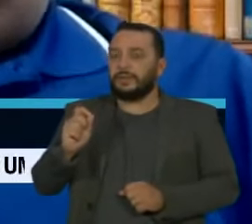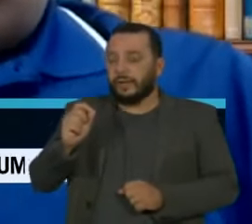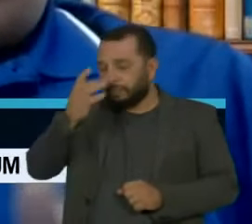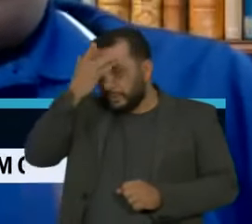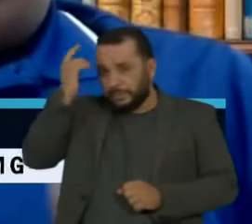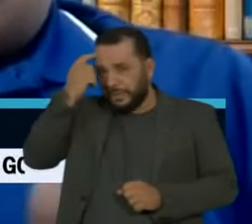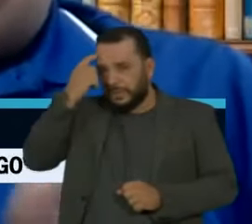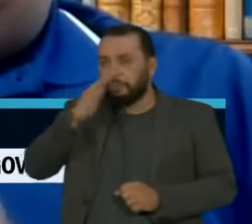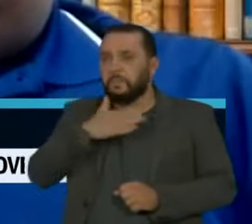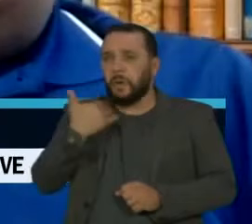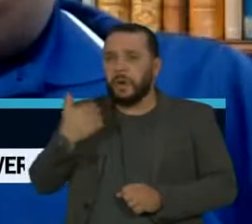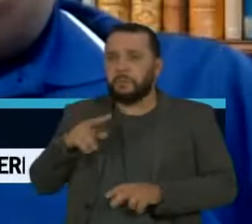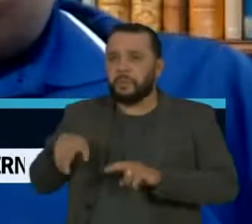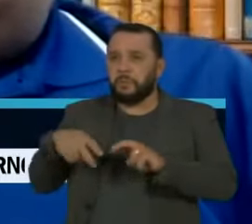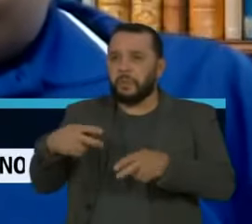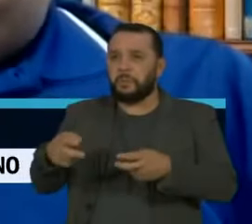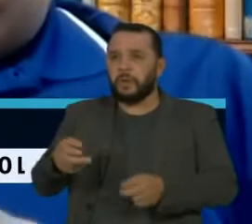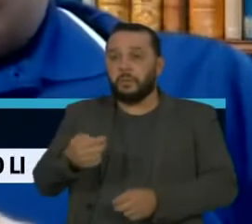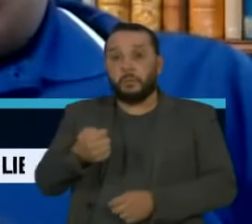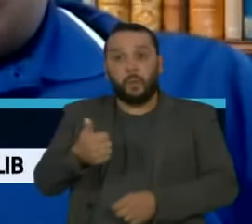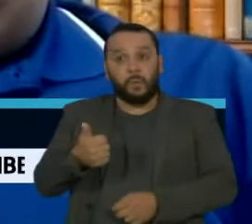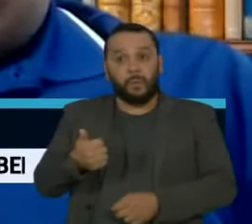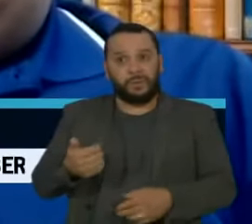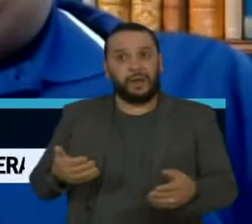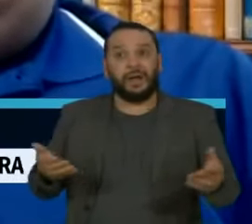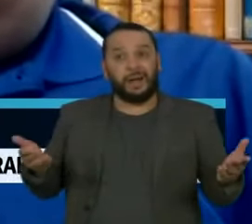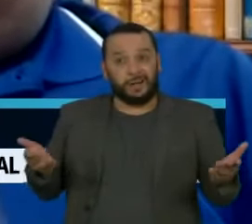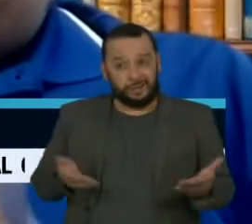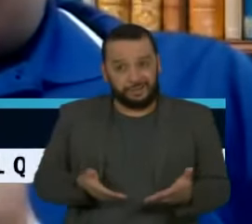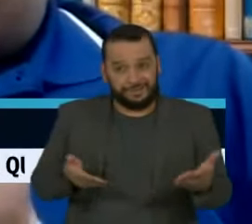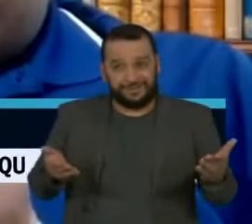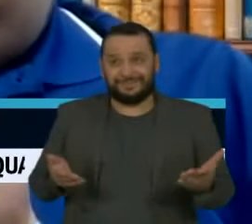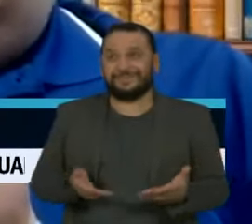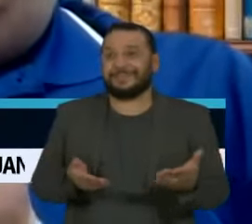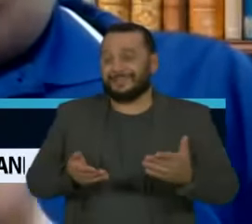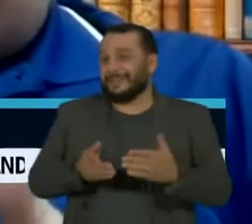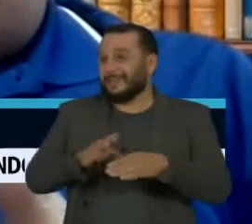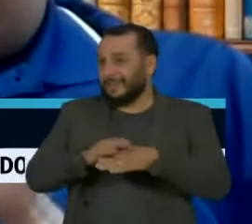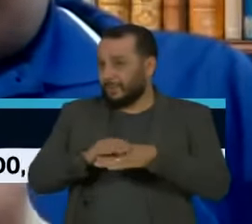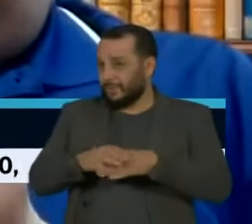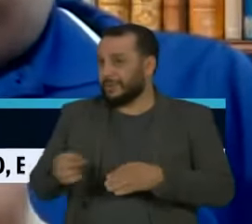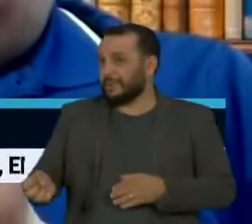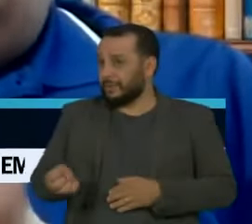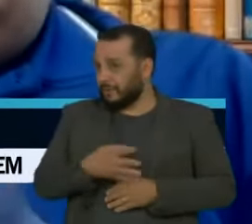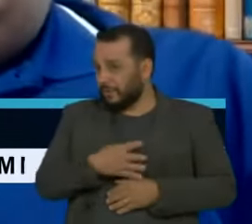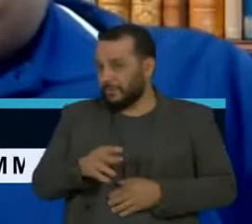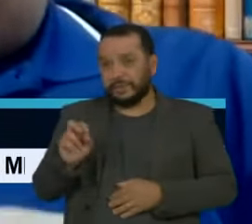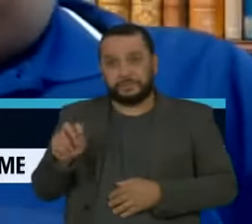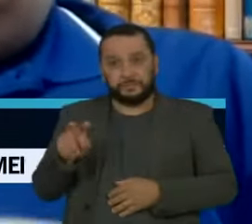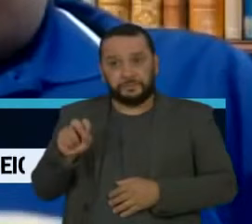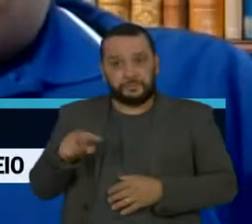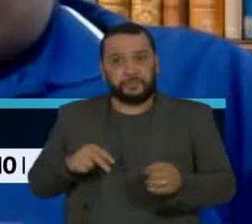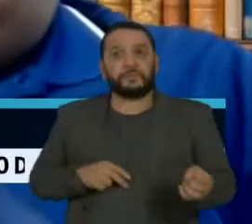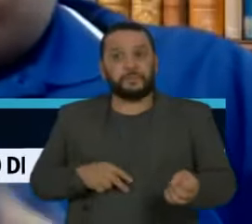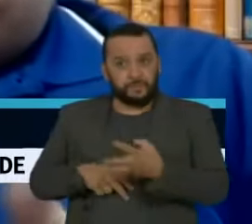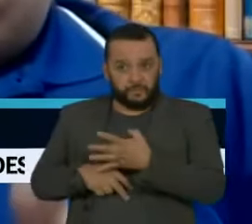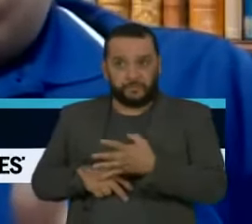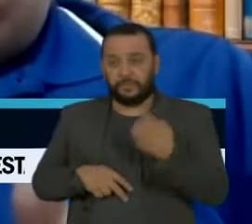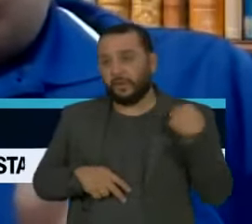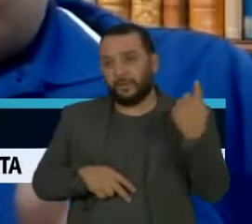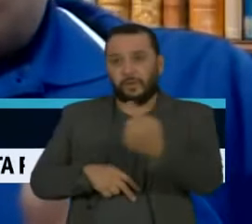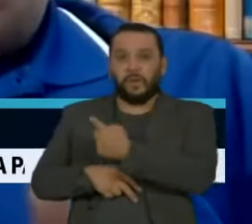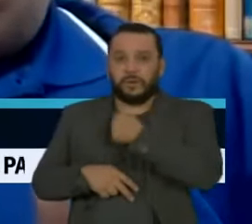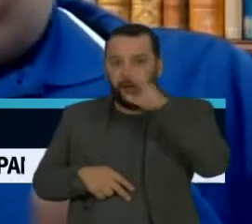baixa. Só que nós temos que levar em consideração que trata-se de uma doença nova, um vírus novo, e que nós também